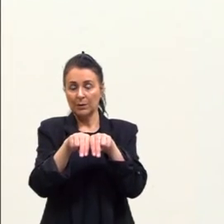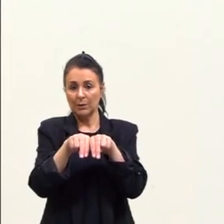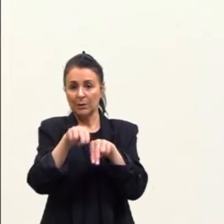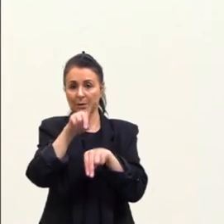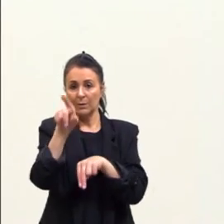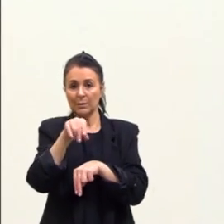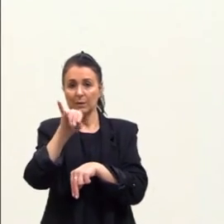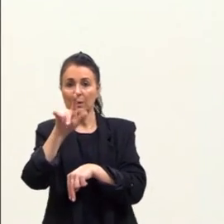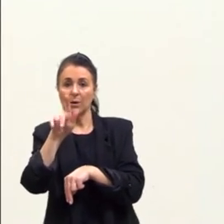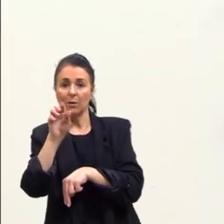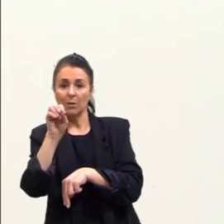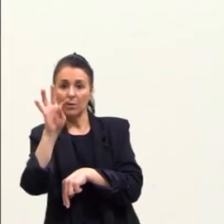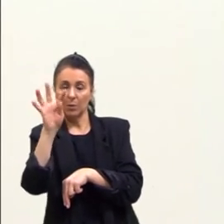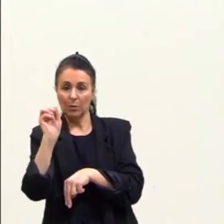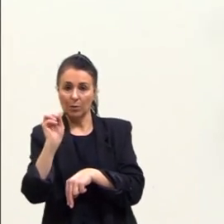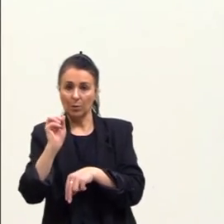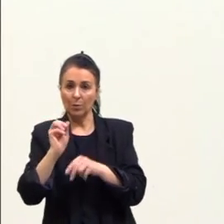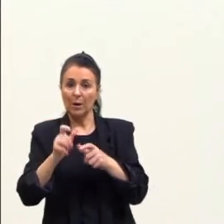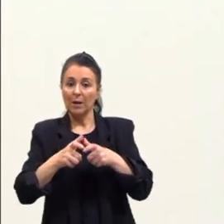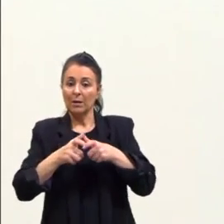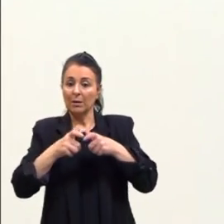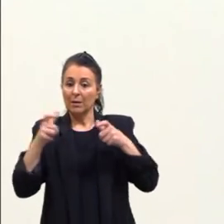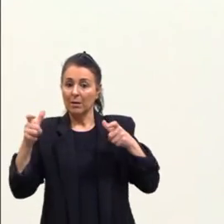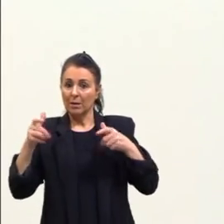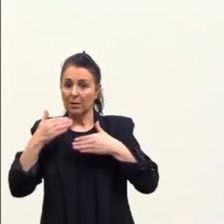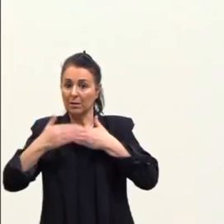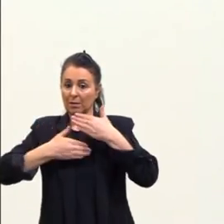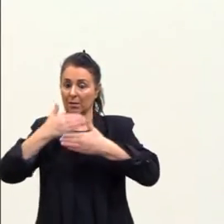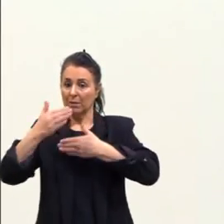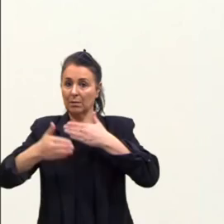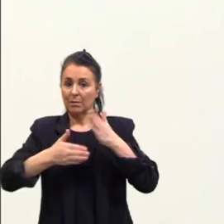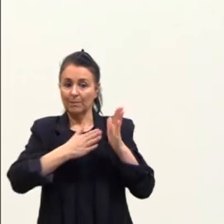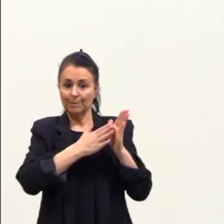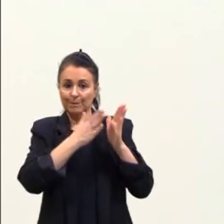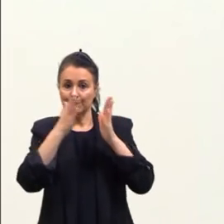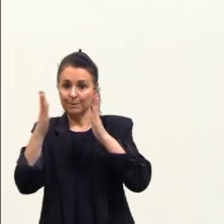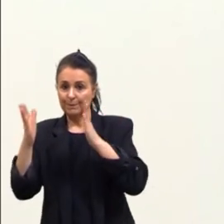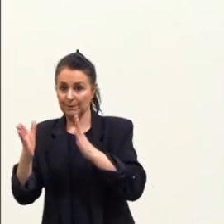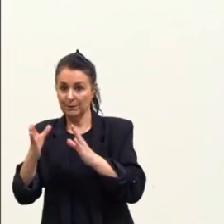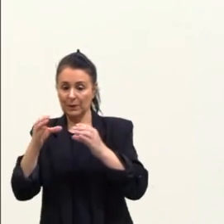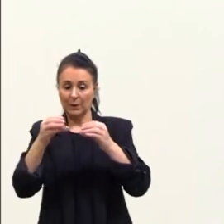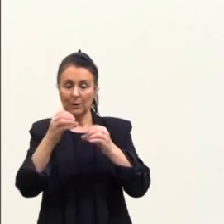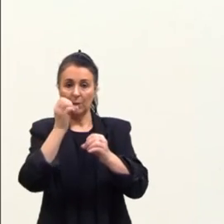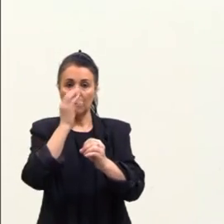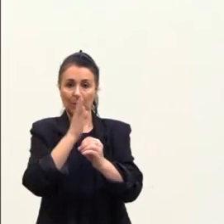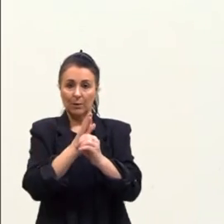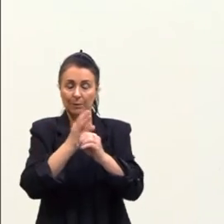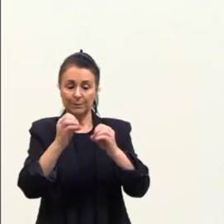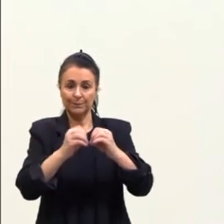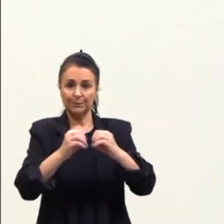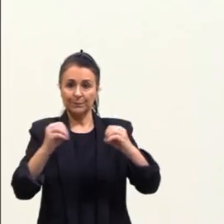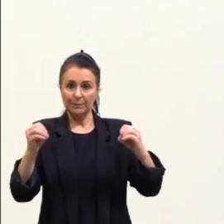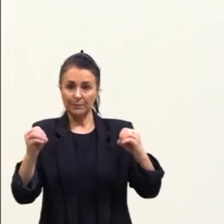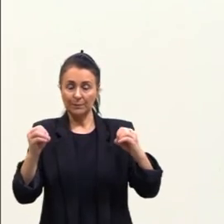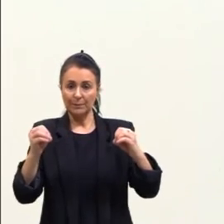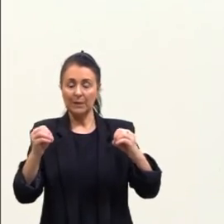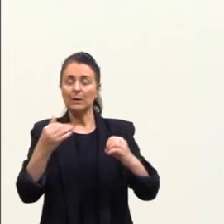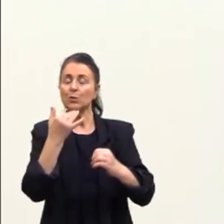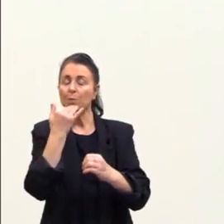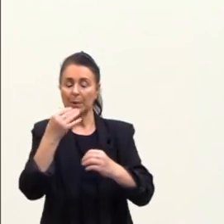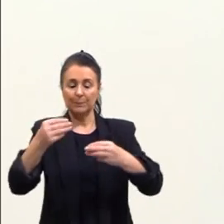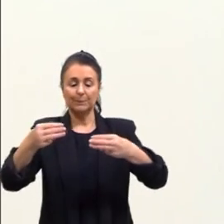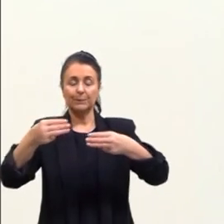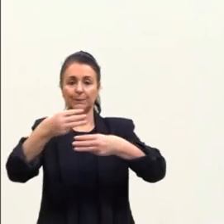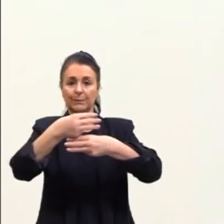né então ele vai crescer desenvolver através de mitoses e a mitose vai